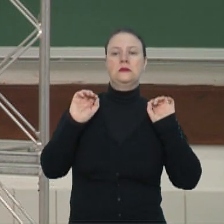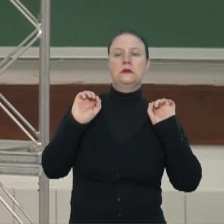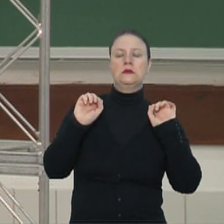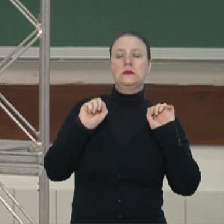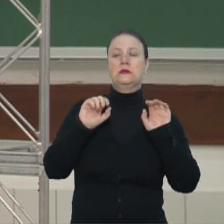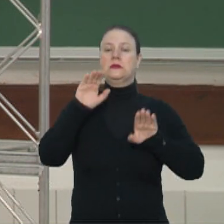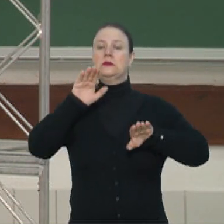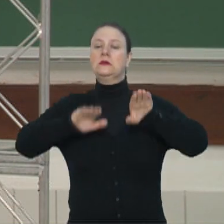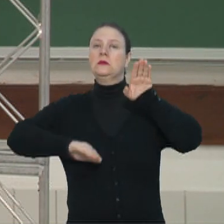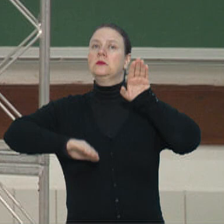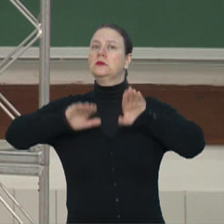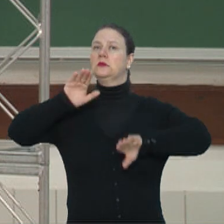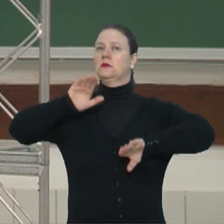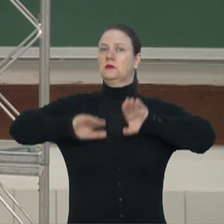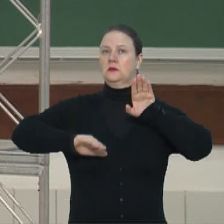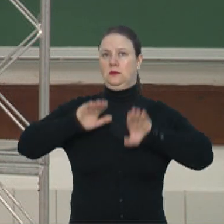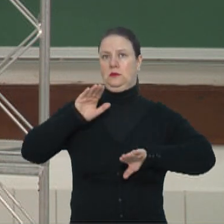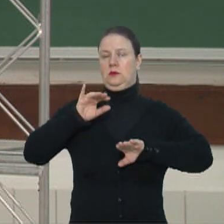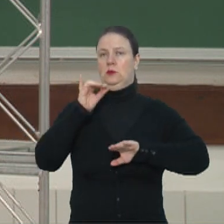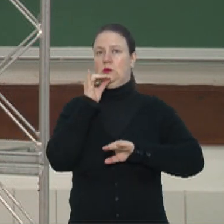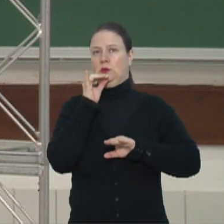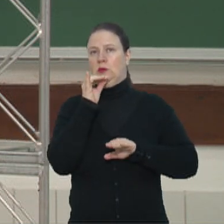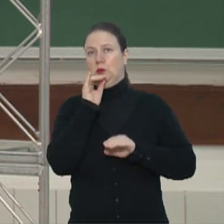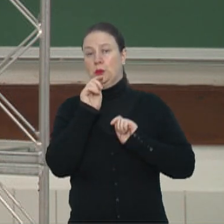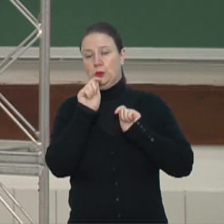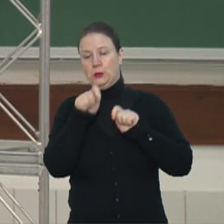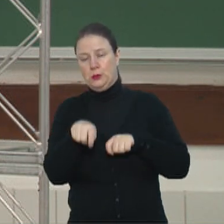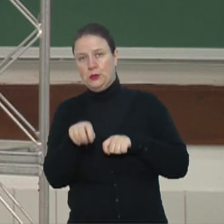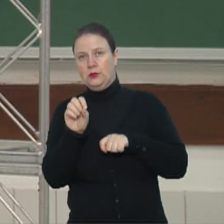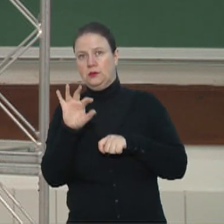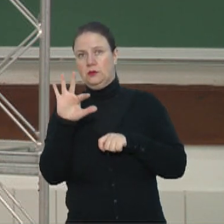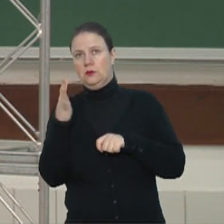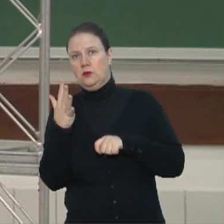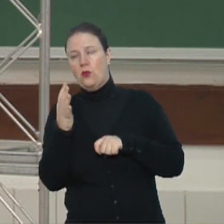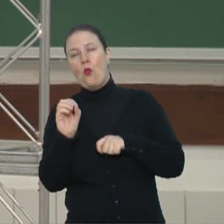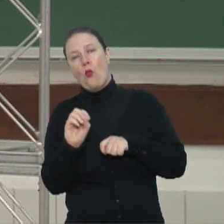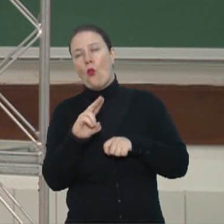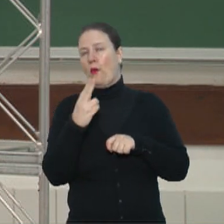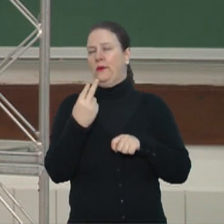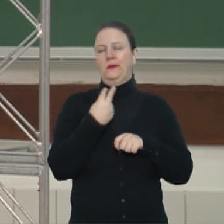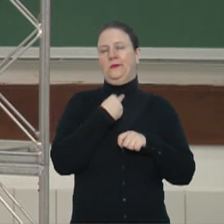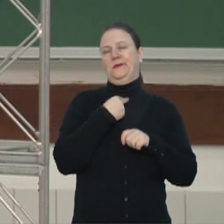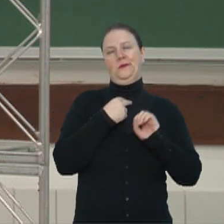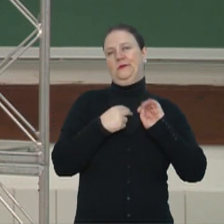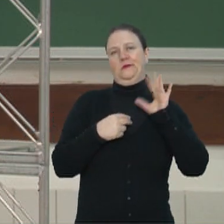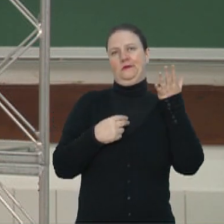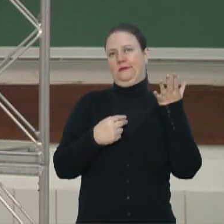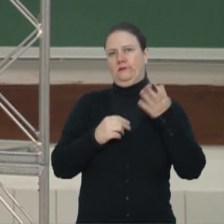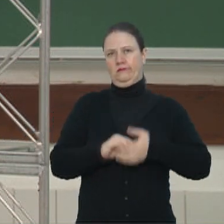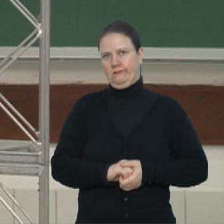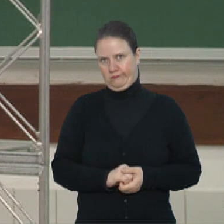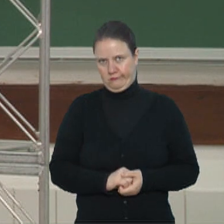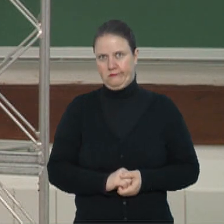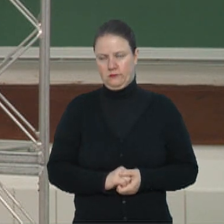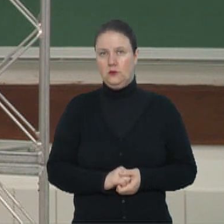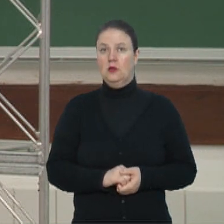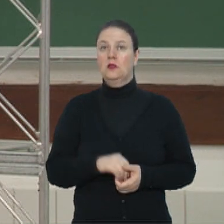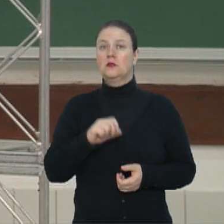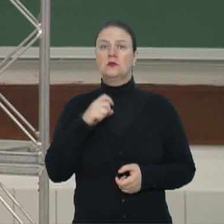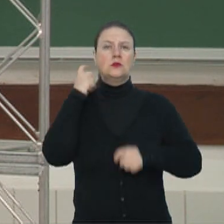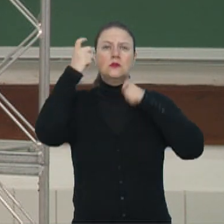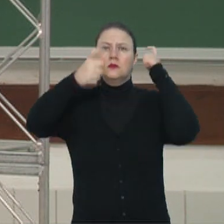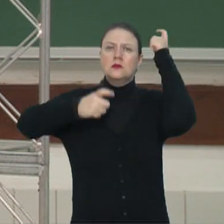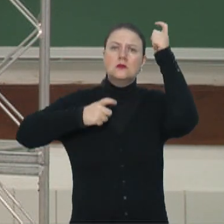também uma condição improvável ou irreal de acontecer. Não se preocupe se você perdeu essa